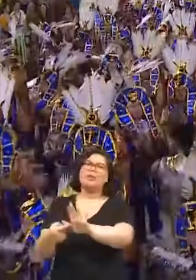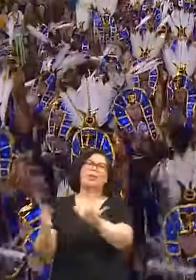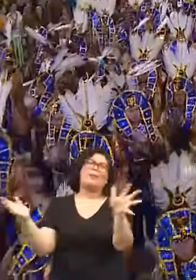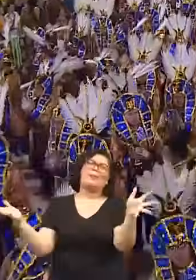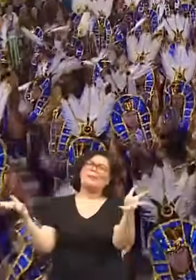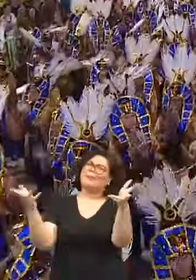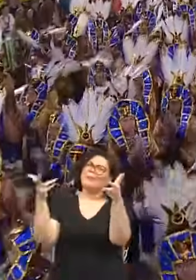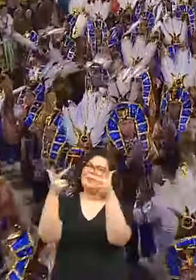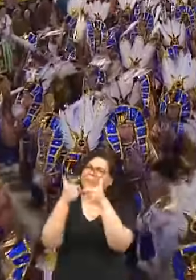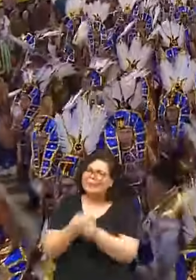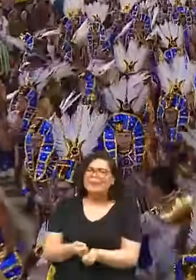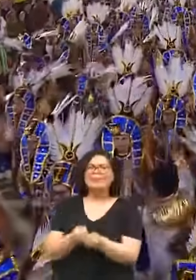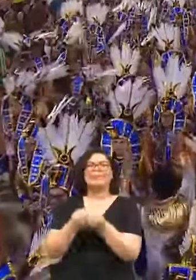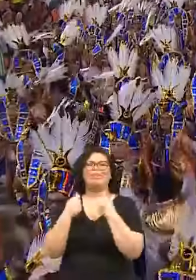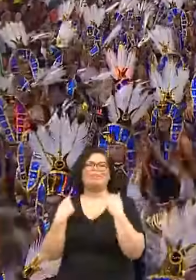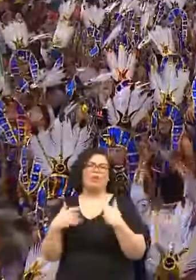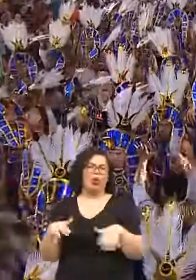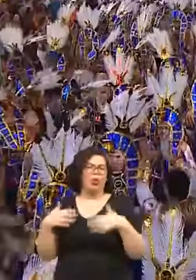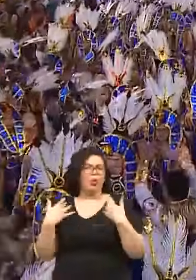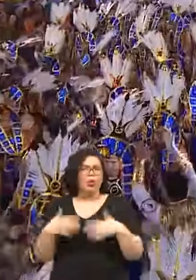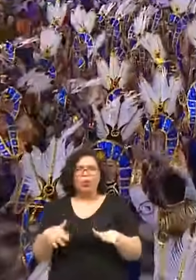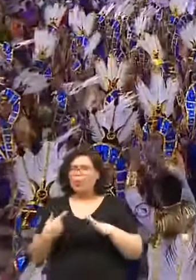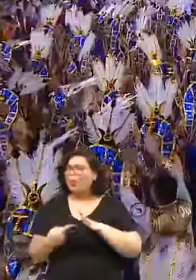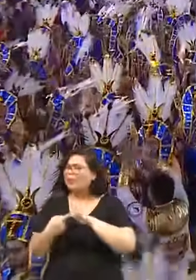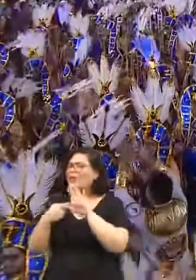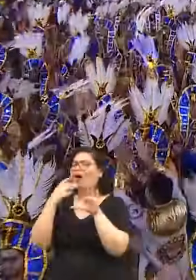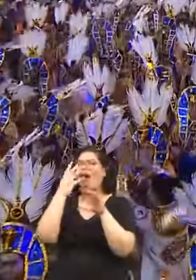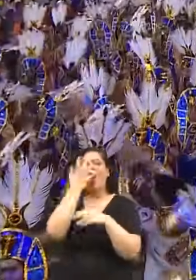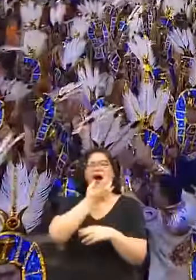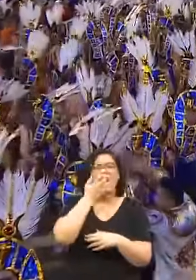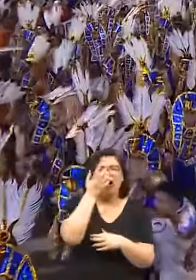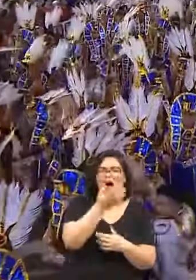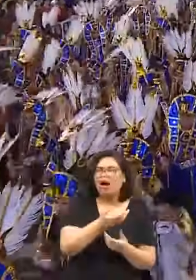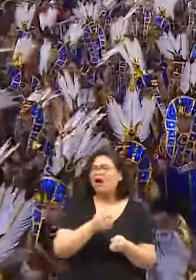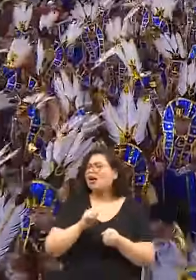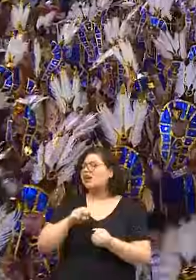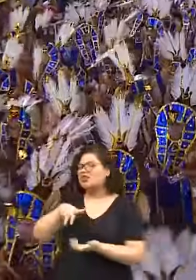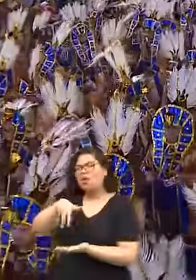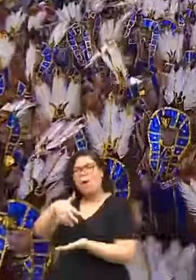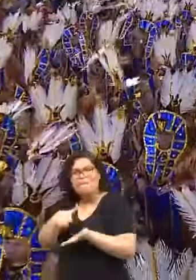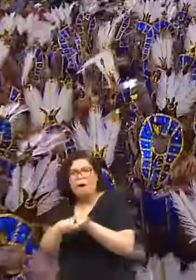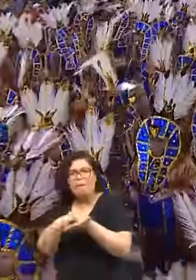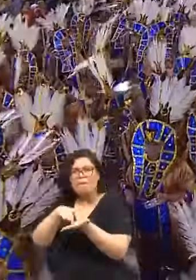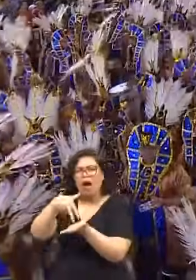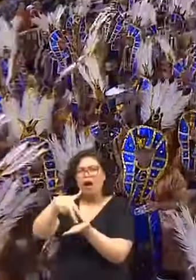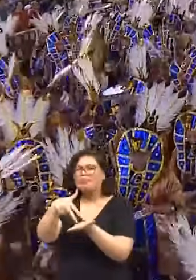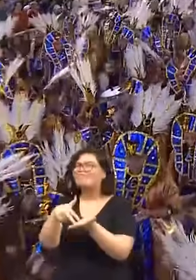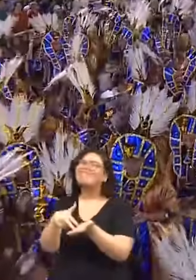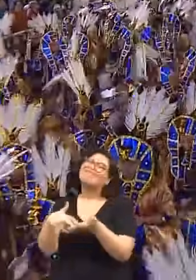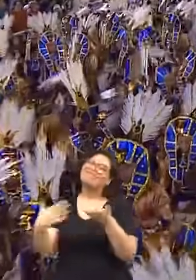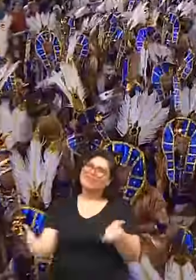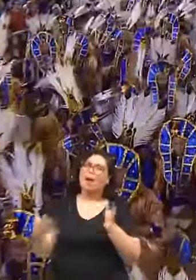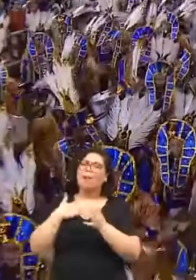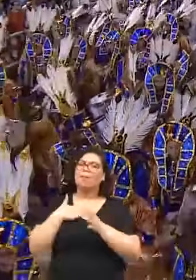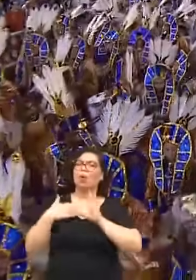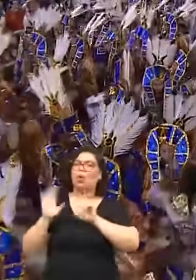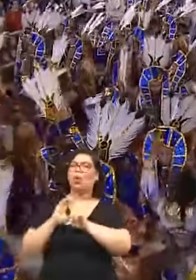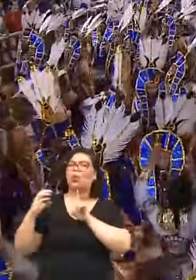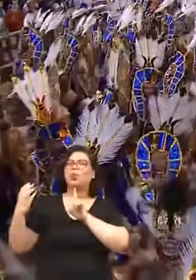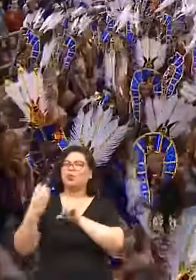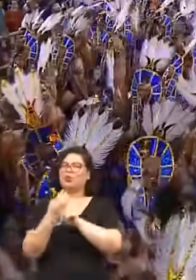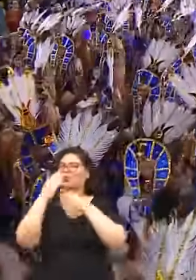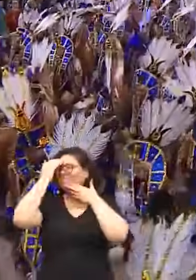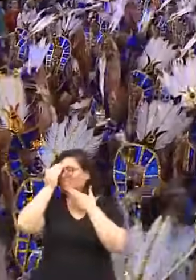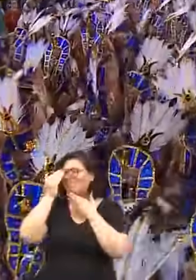Entregou muita gente, entregou canto, entregou evolução. E é isso aí, minha comunidade.